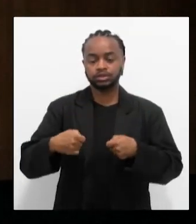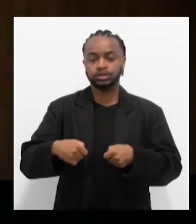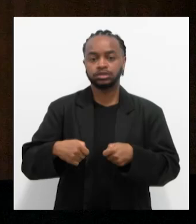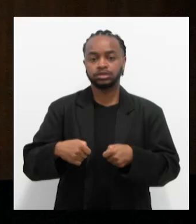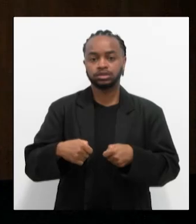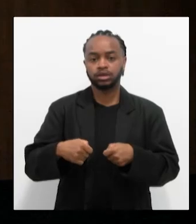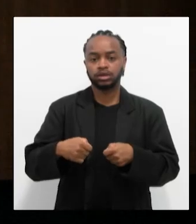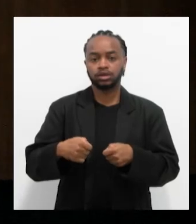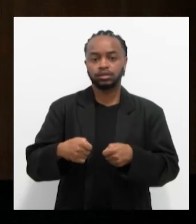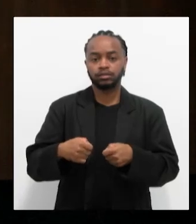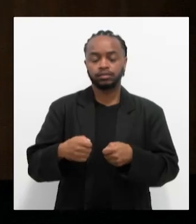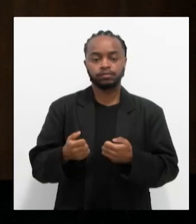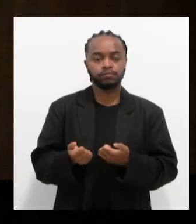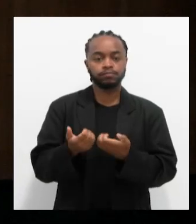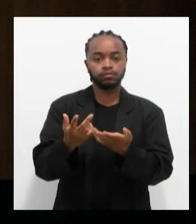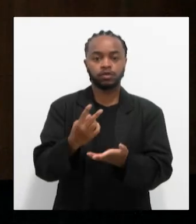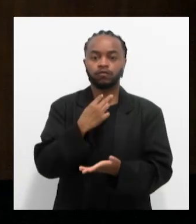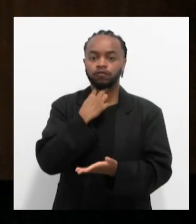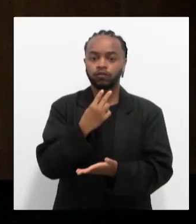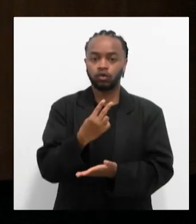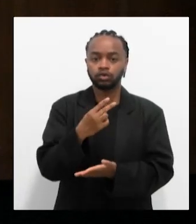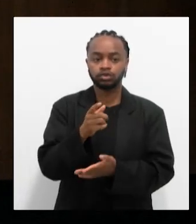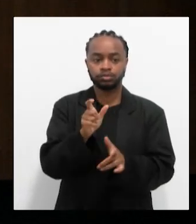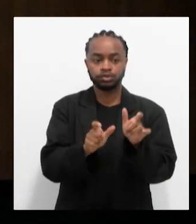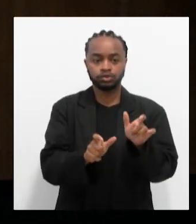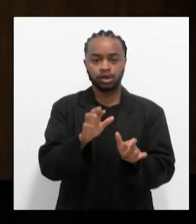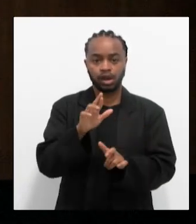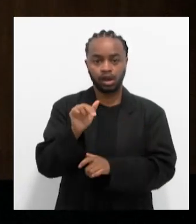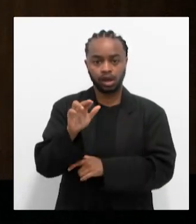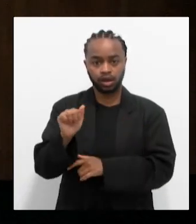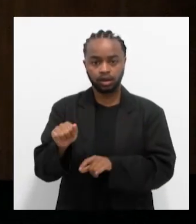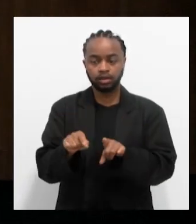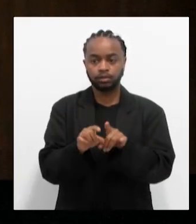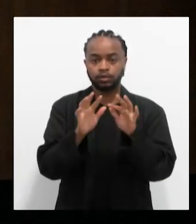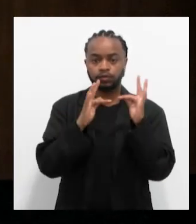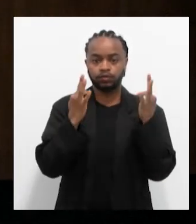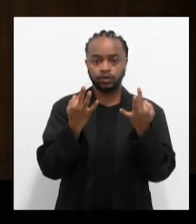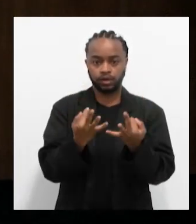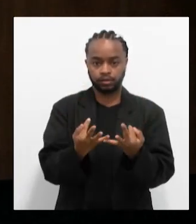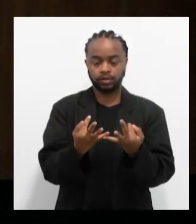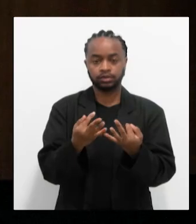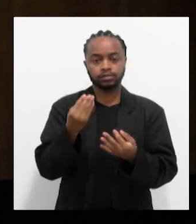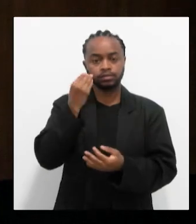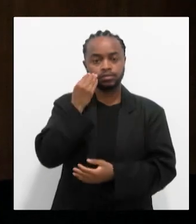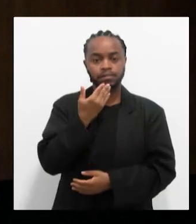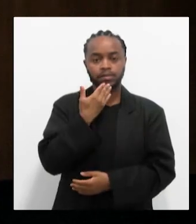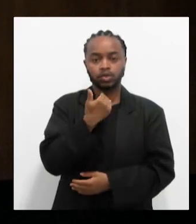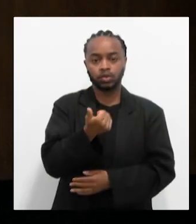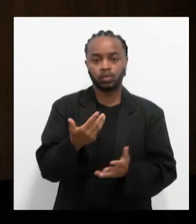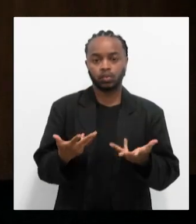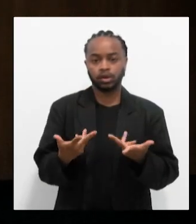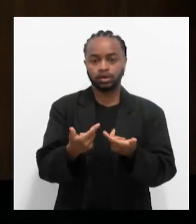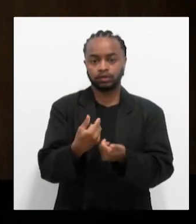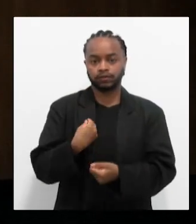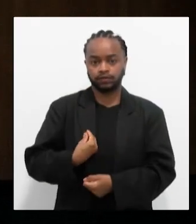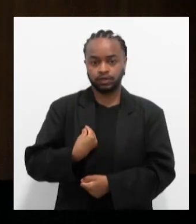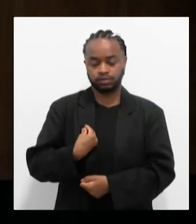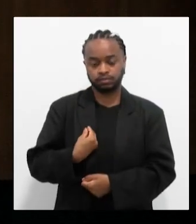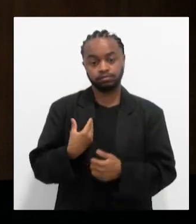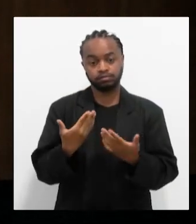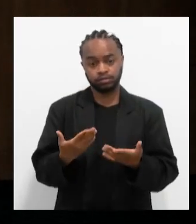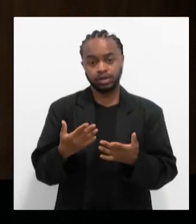e voz às pessoas raras e seus familiares, para melhorar a qualidade de vida deles. E só